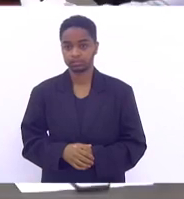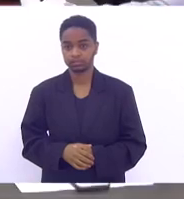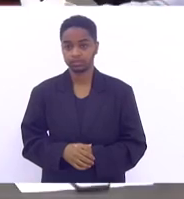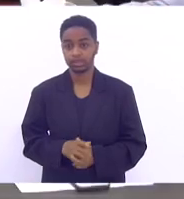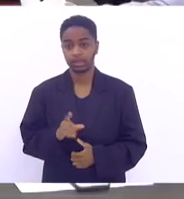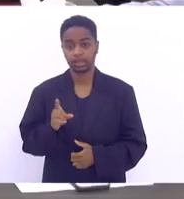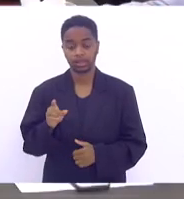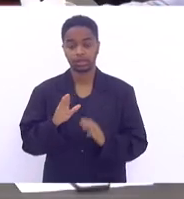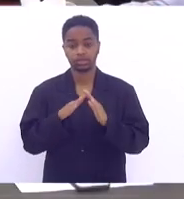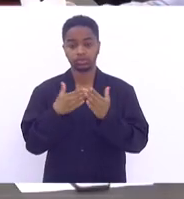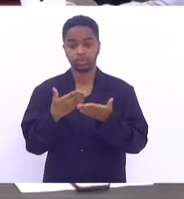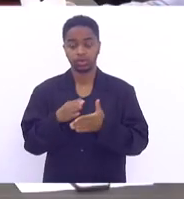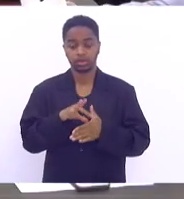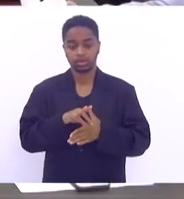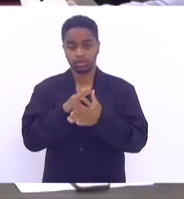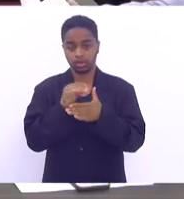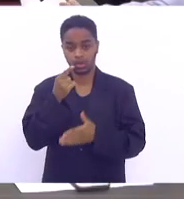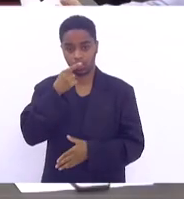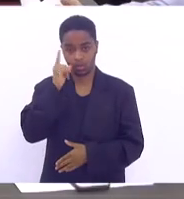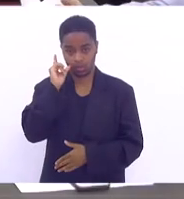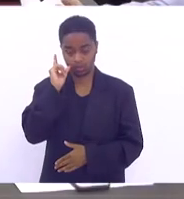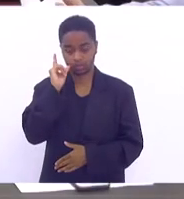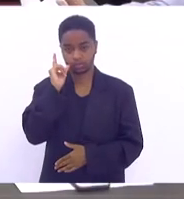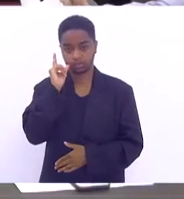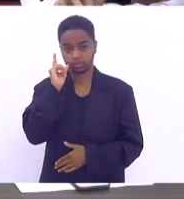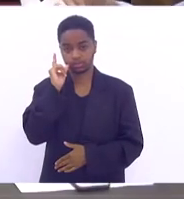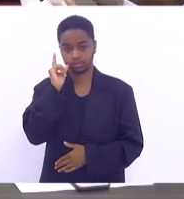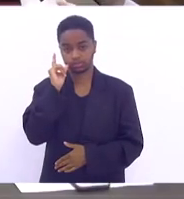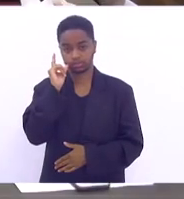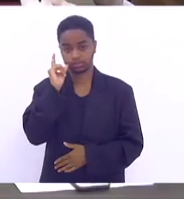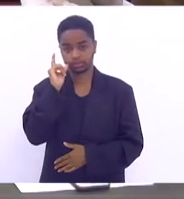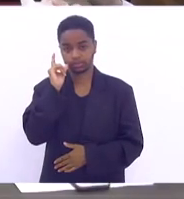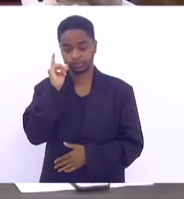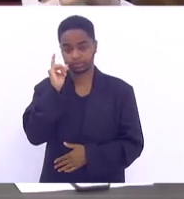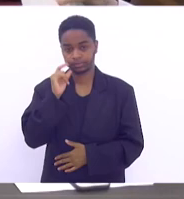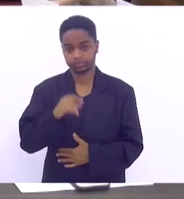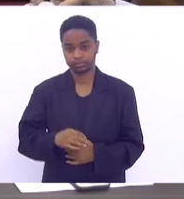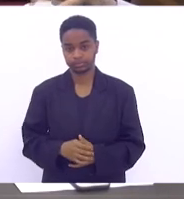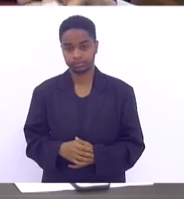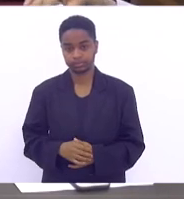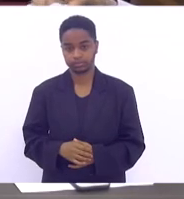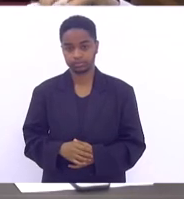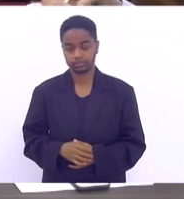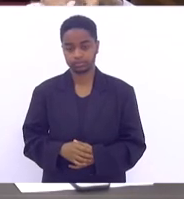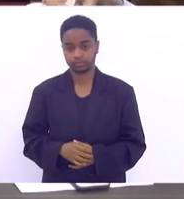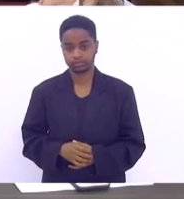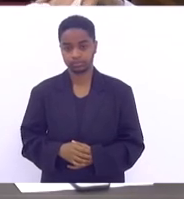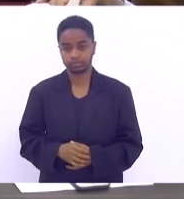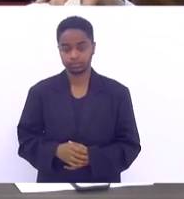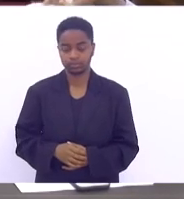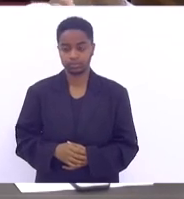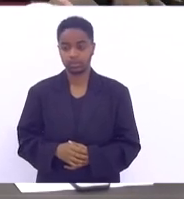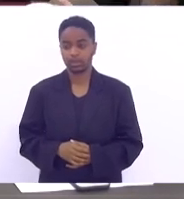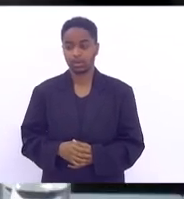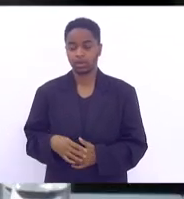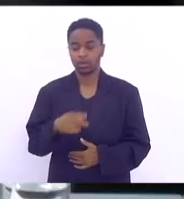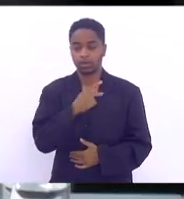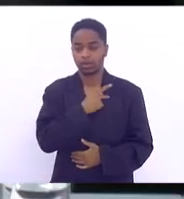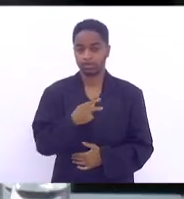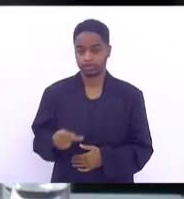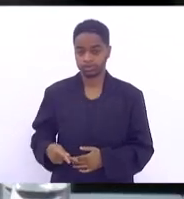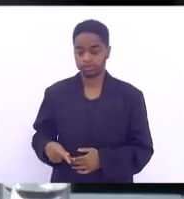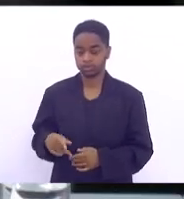No colégio de líderes de ontem, Vossa Excelência foi designado pelo presidente